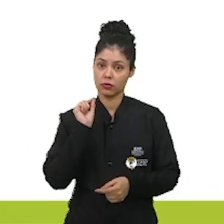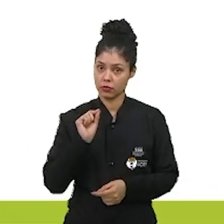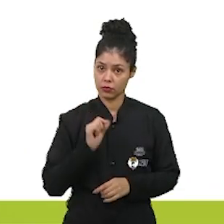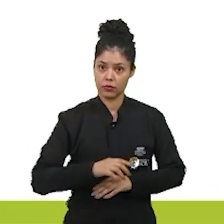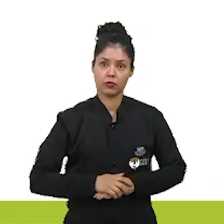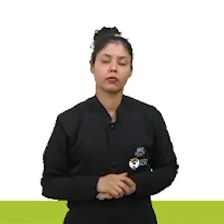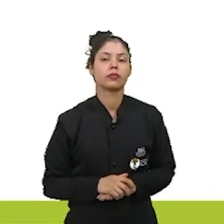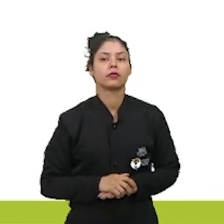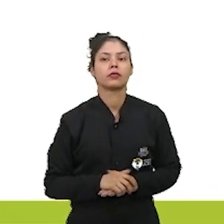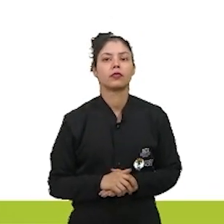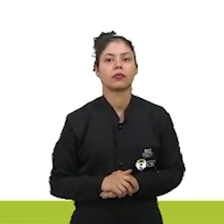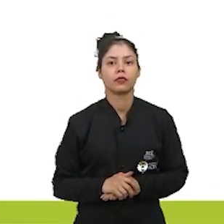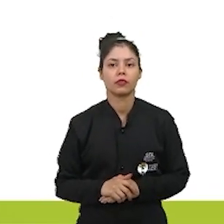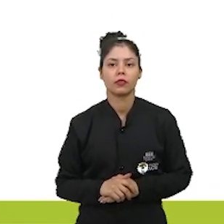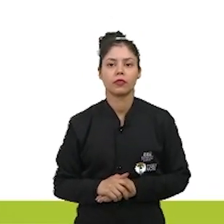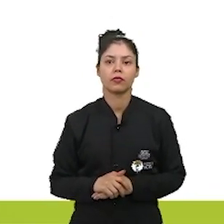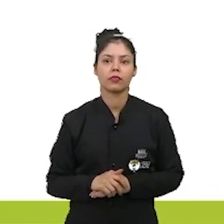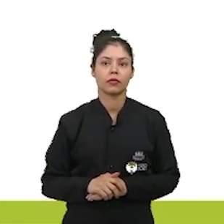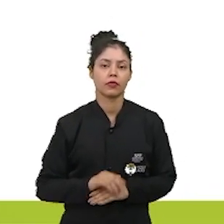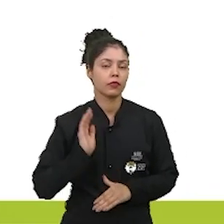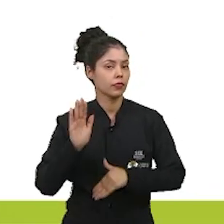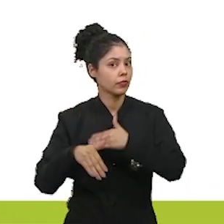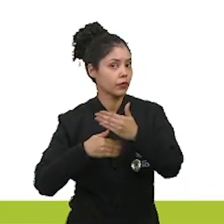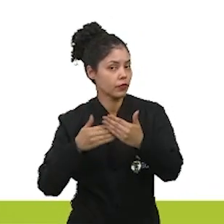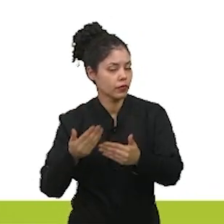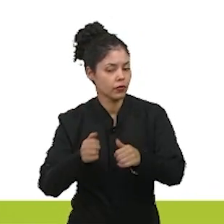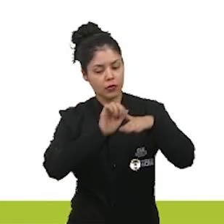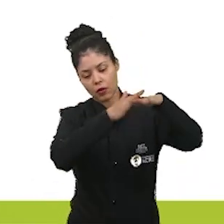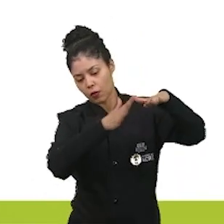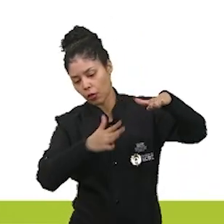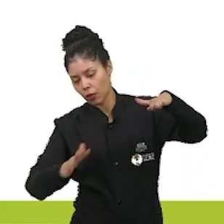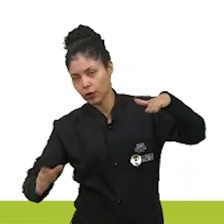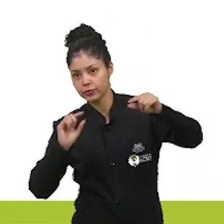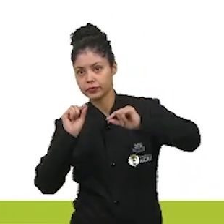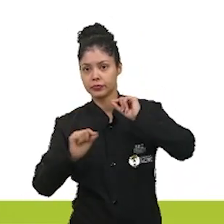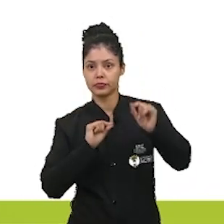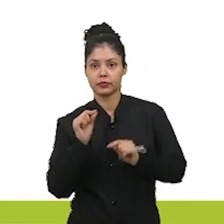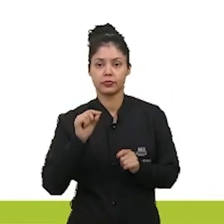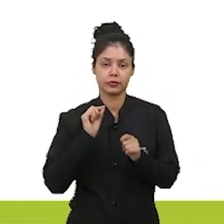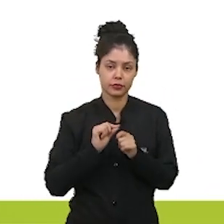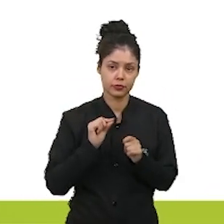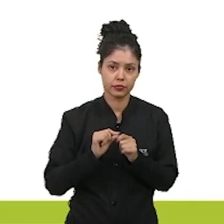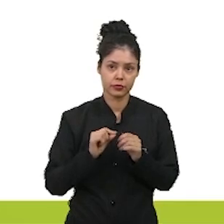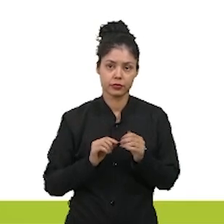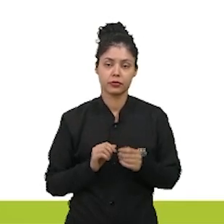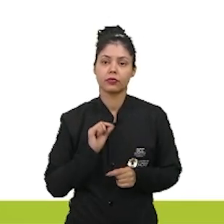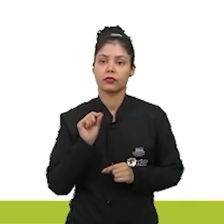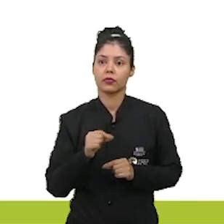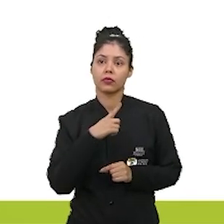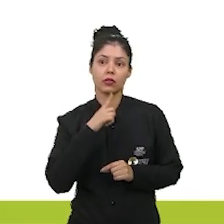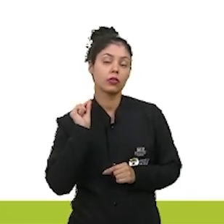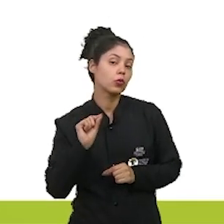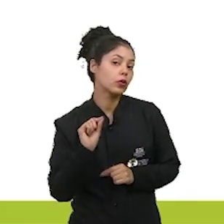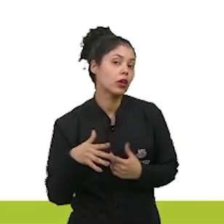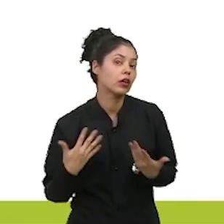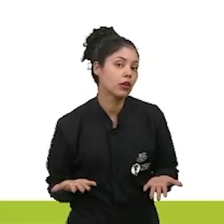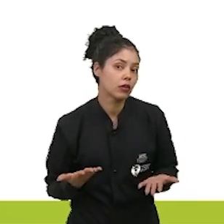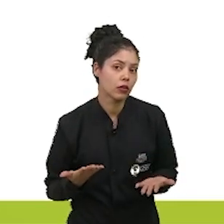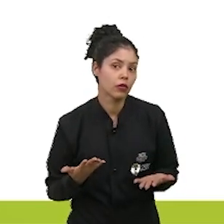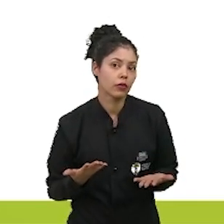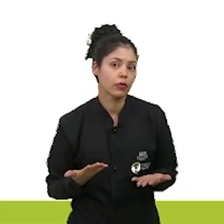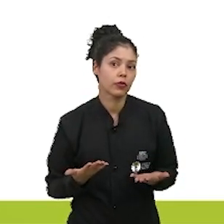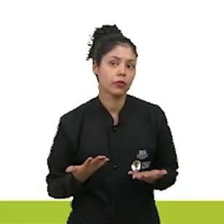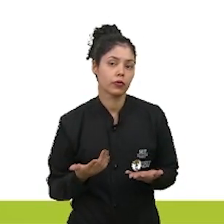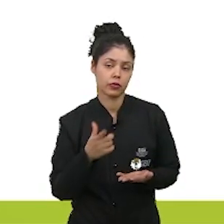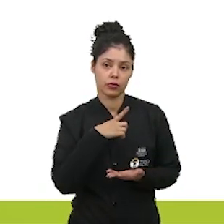da. E aí, esse processo aí erosivo está acontecendo numa forma de relevo que foi decorrente do quê?